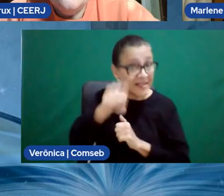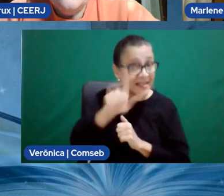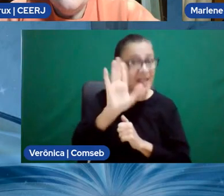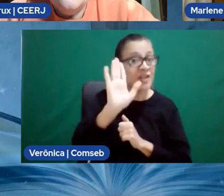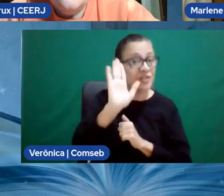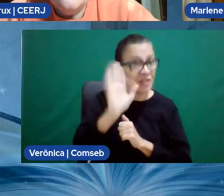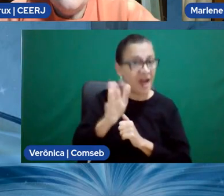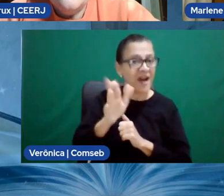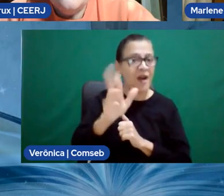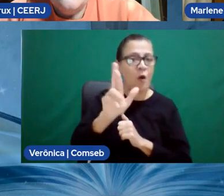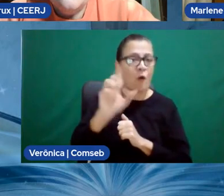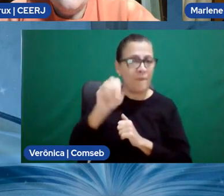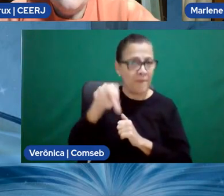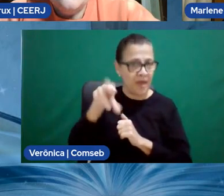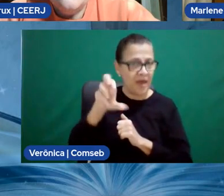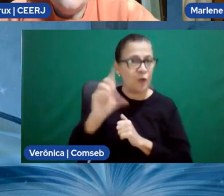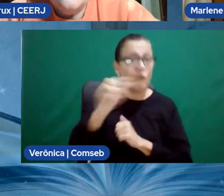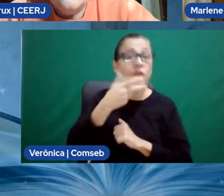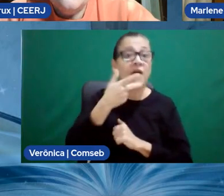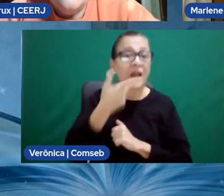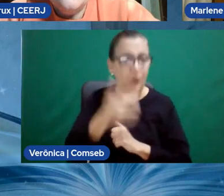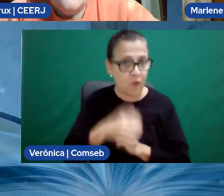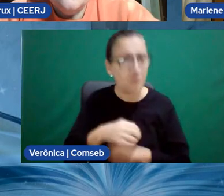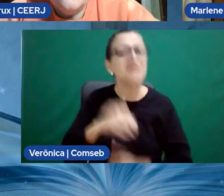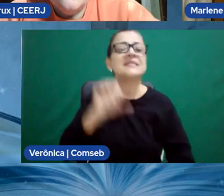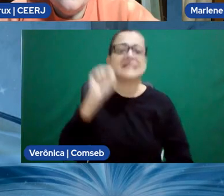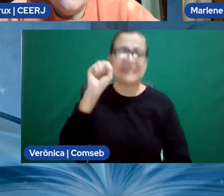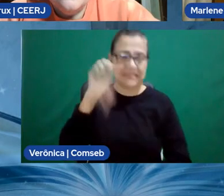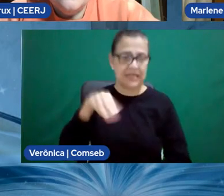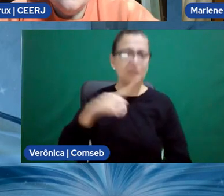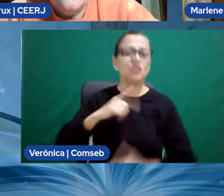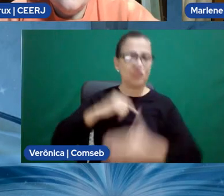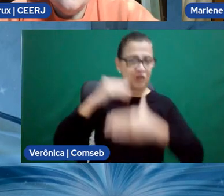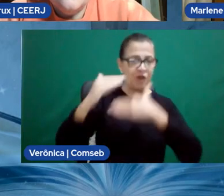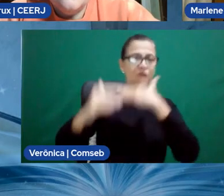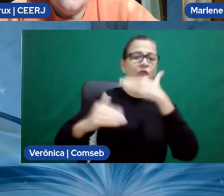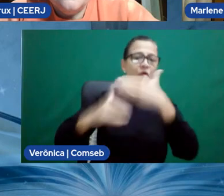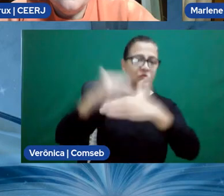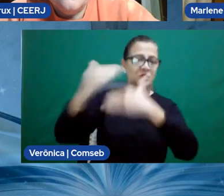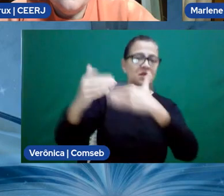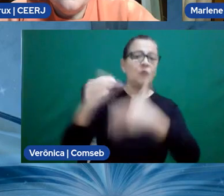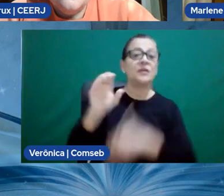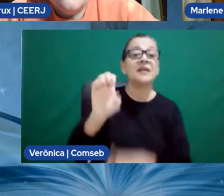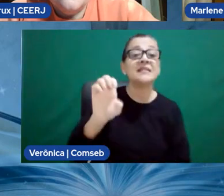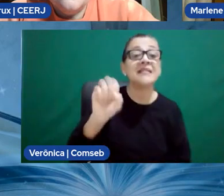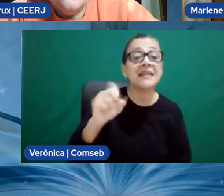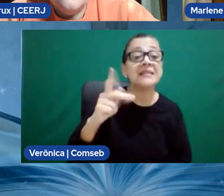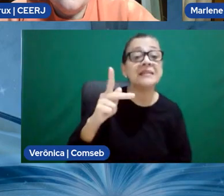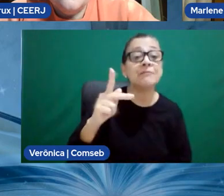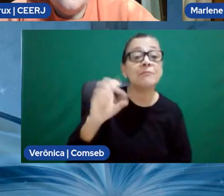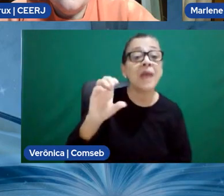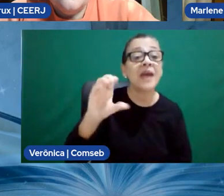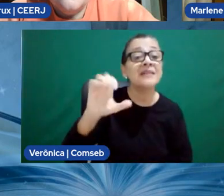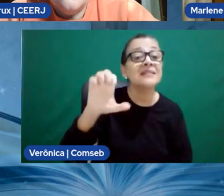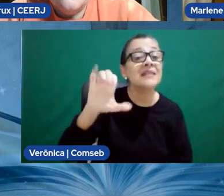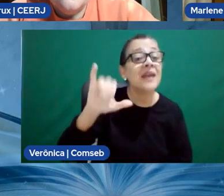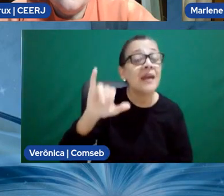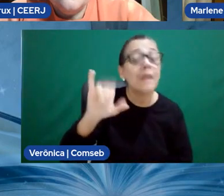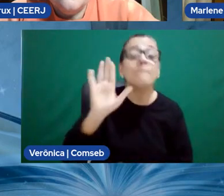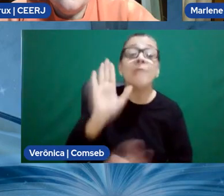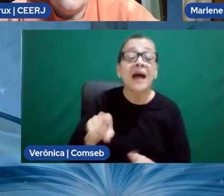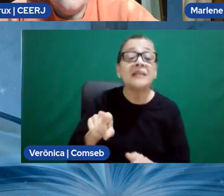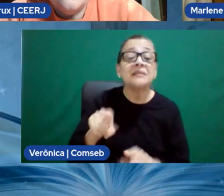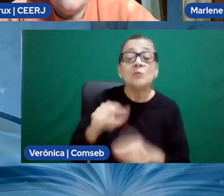Ele considerava que, sim, havia evolução das espécies, mas que esse processo evolutivo